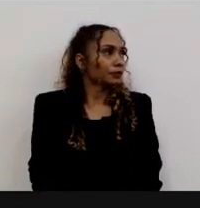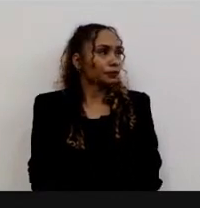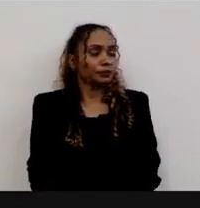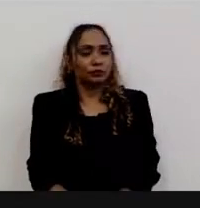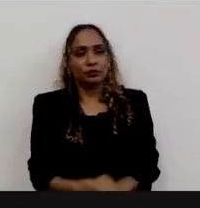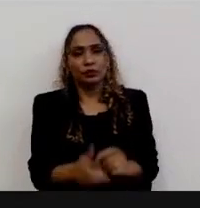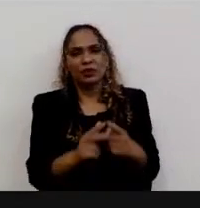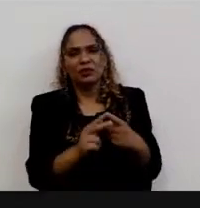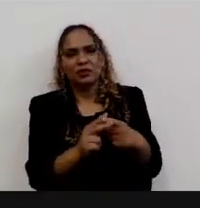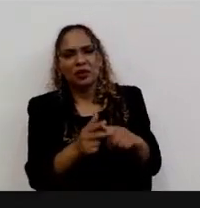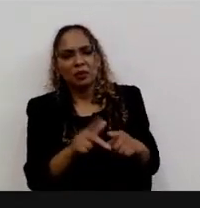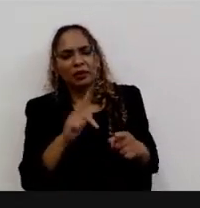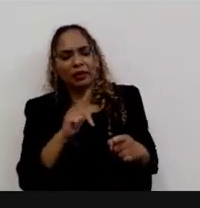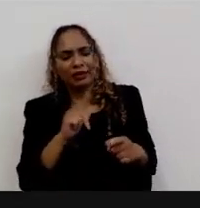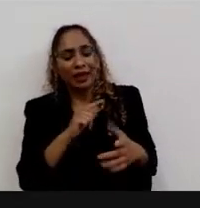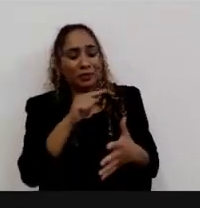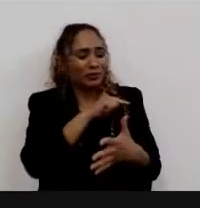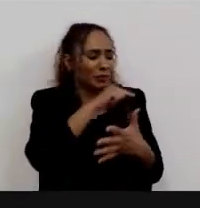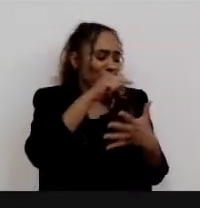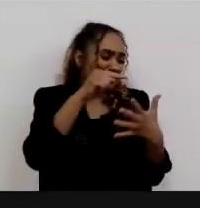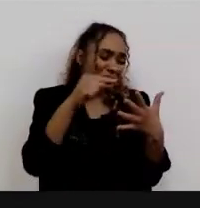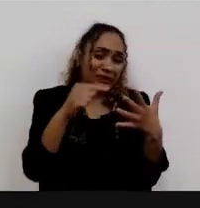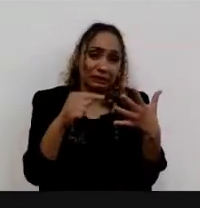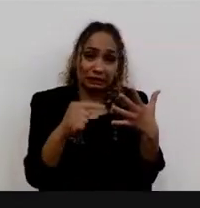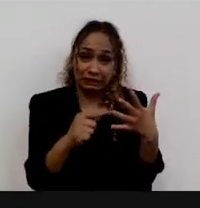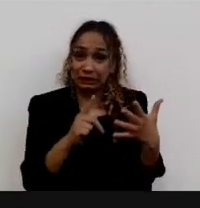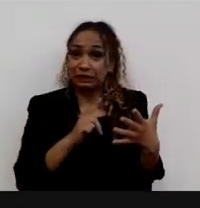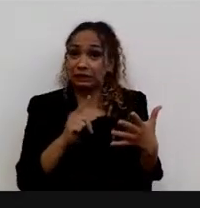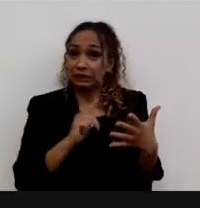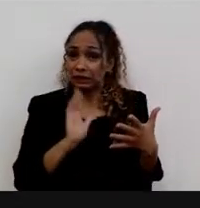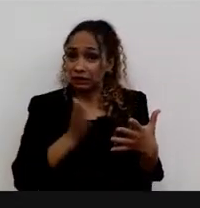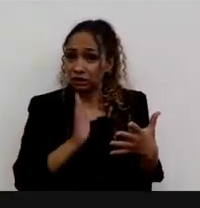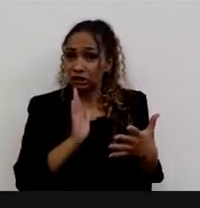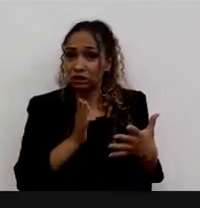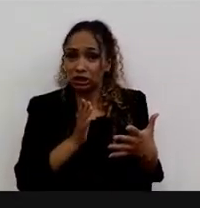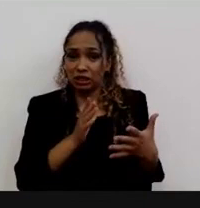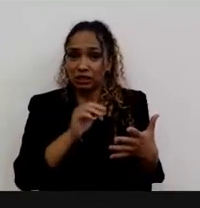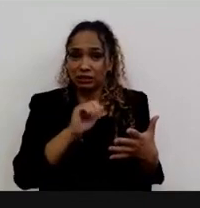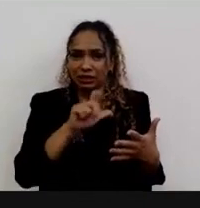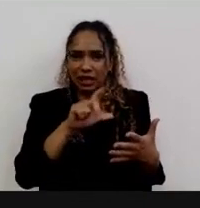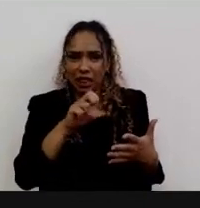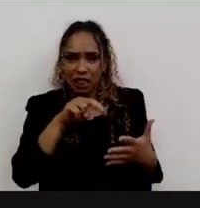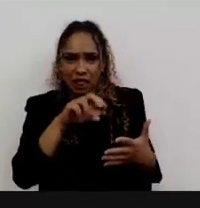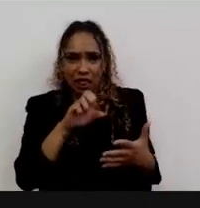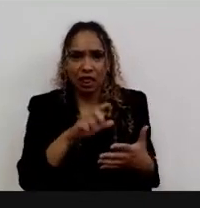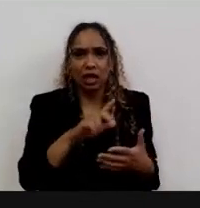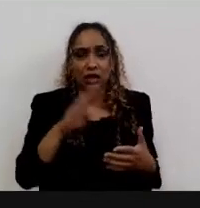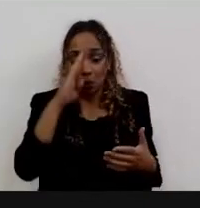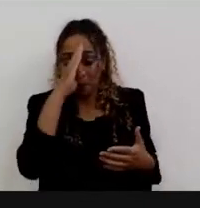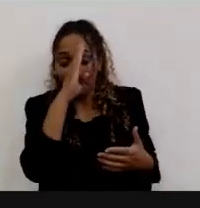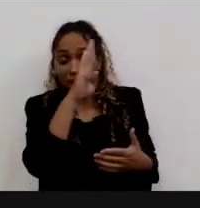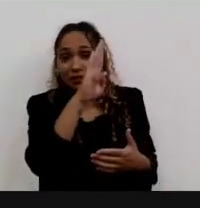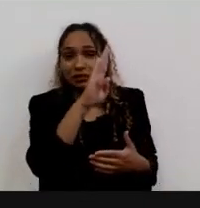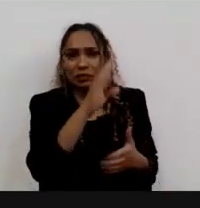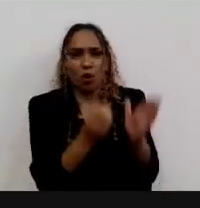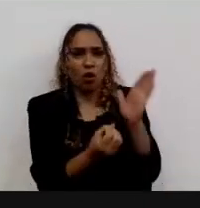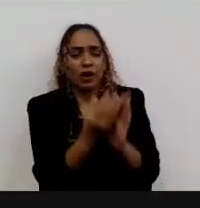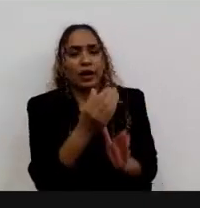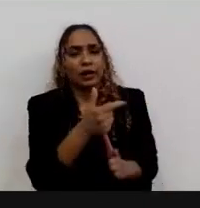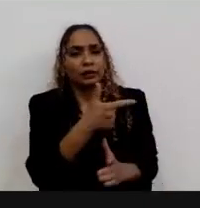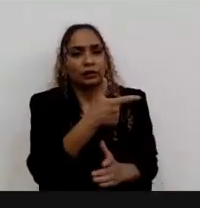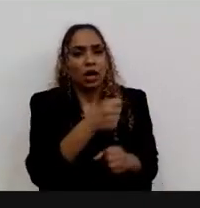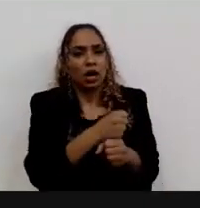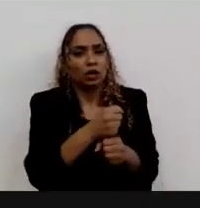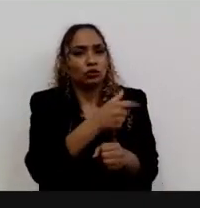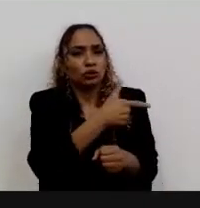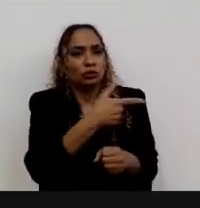Ferramentas existentes. Existem muitas ferramentas de automação web. Selenium é uma das principais, foi uma ferramenta criada em 2004,